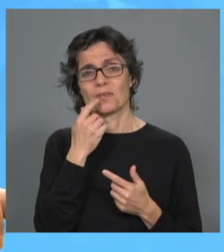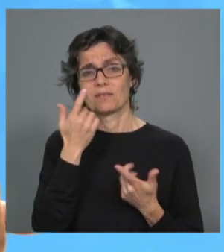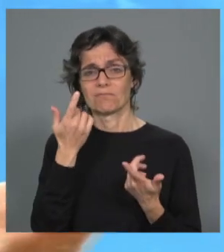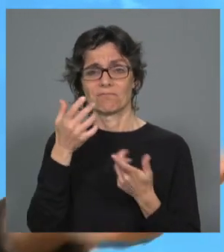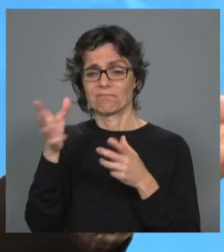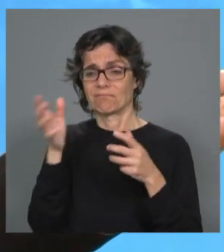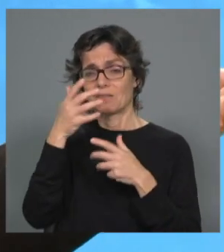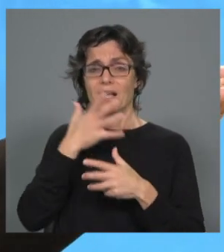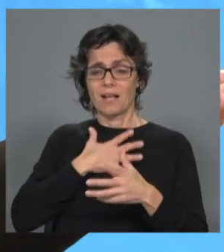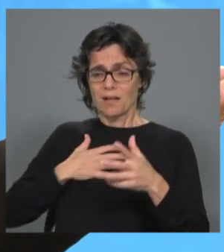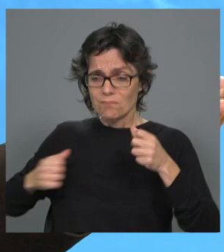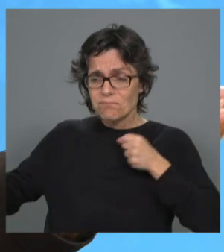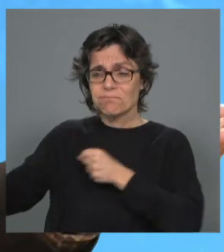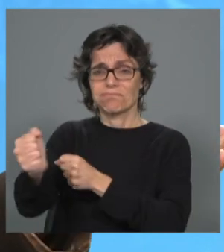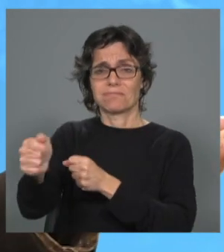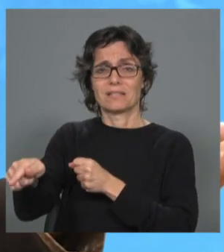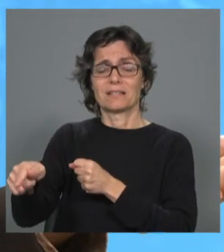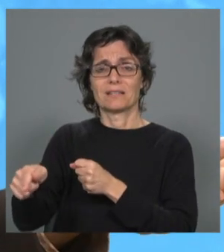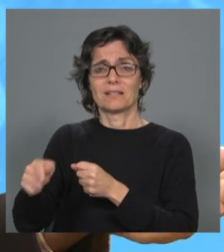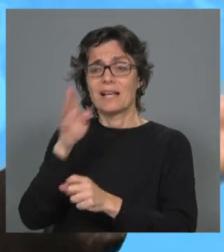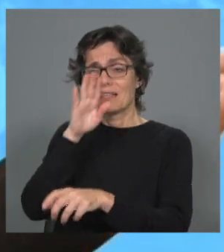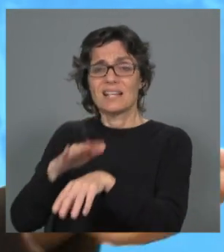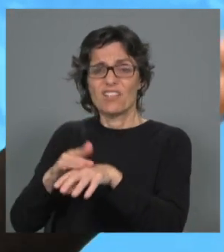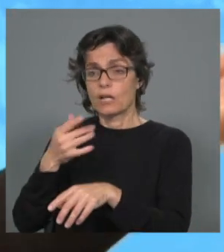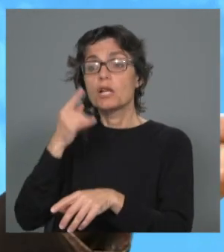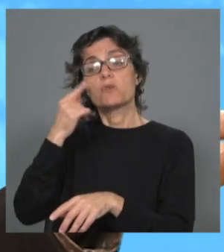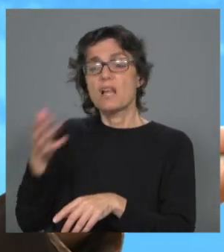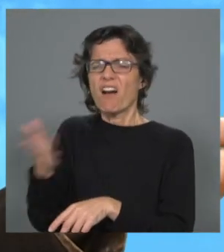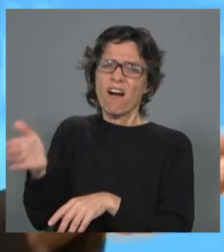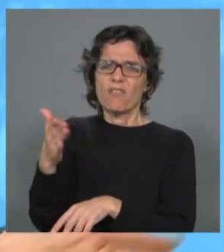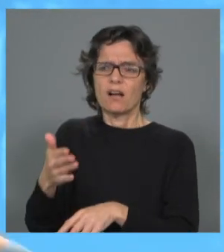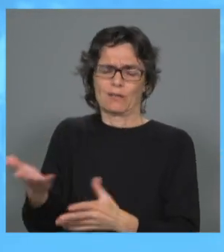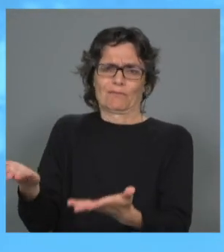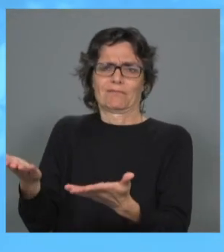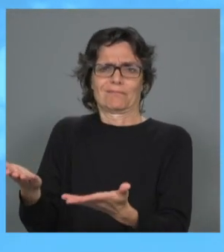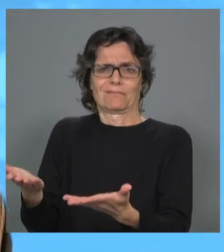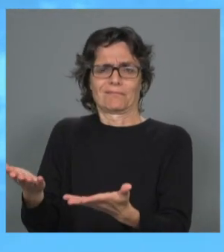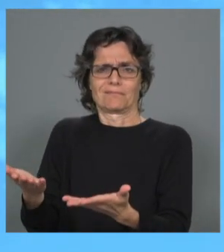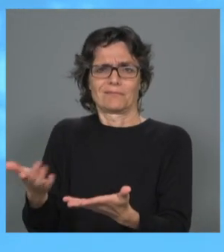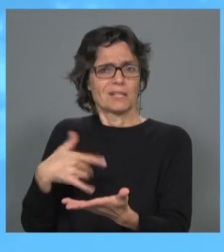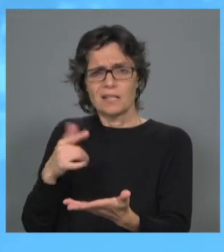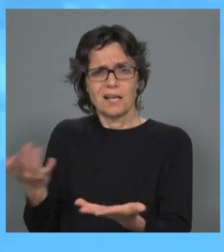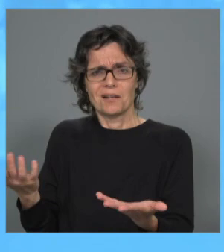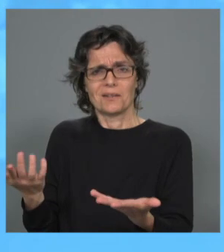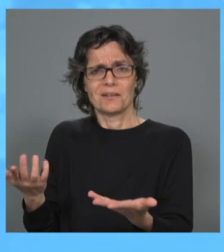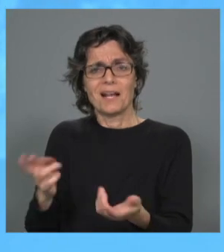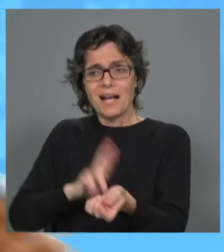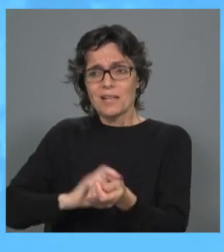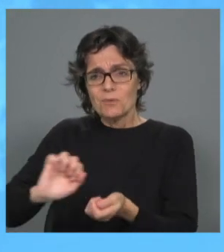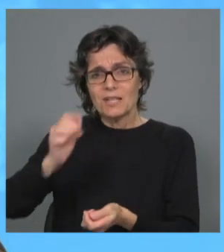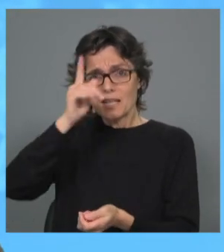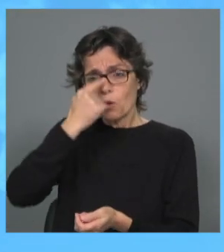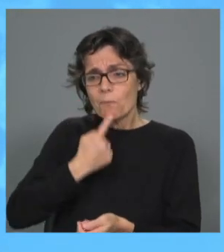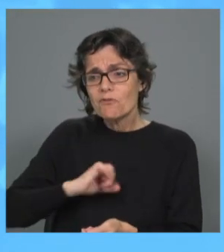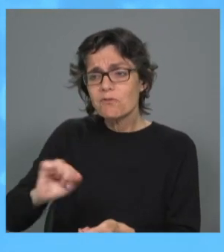está fragilizada, porque é que lhe vou dizer para andar depressa? Já andou, agora não anda. Agora temos que fazer uns ritmos de maneira... E eu